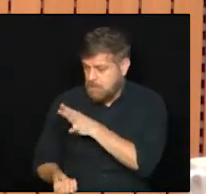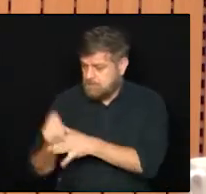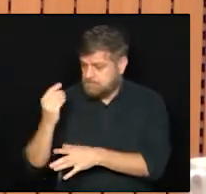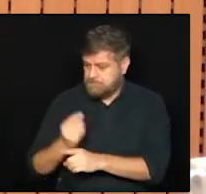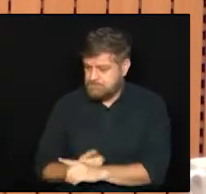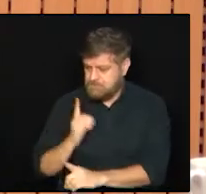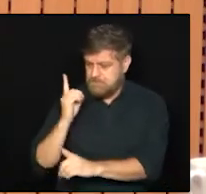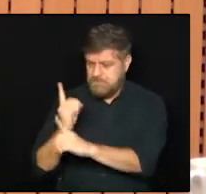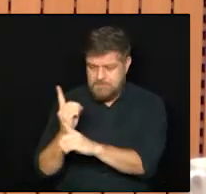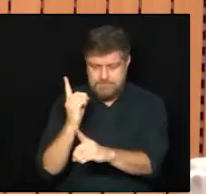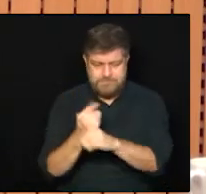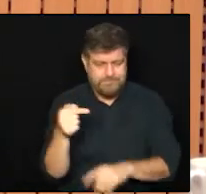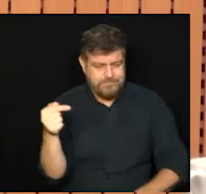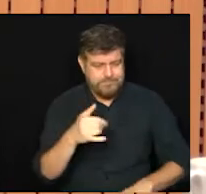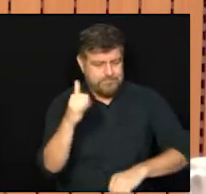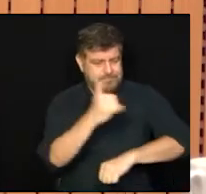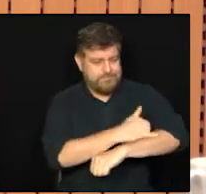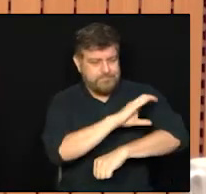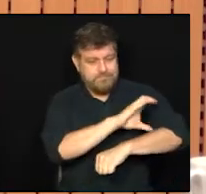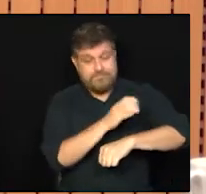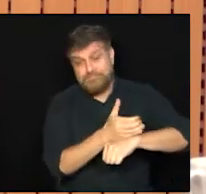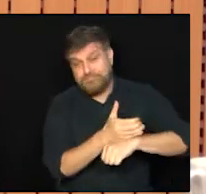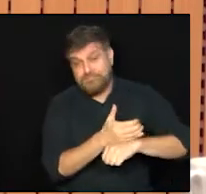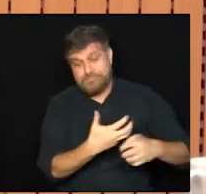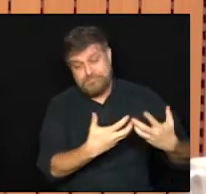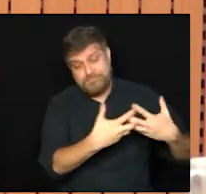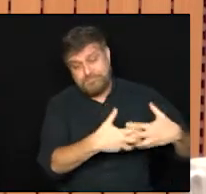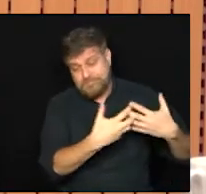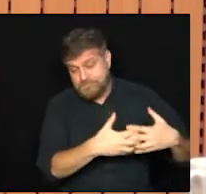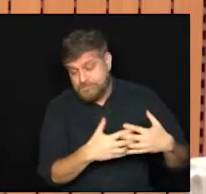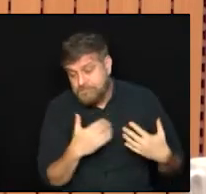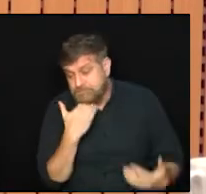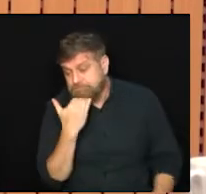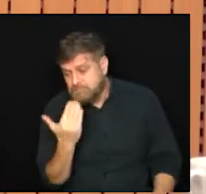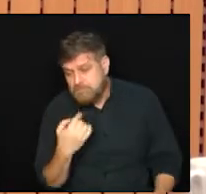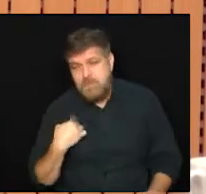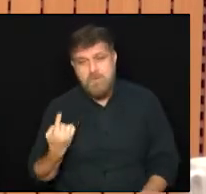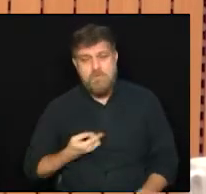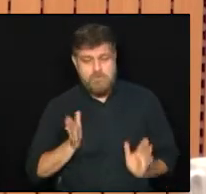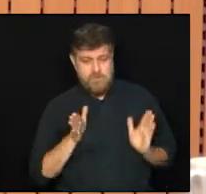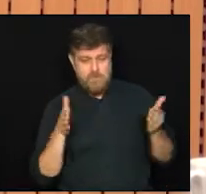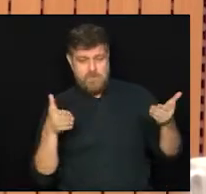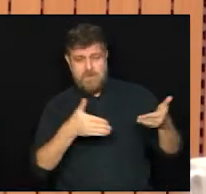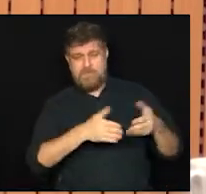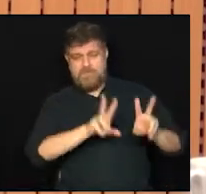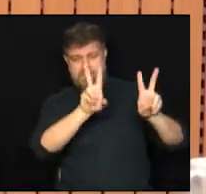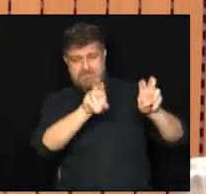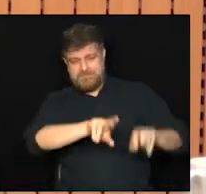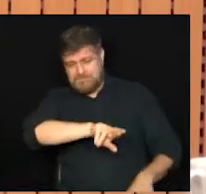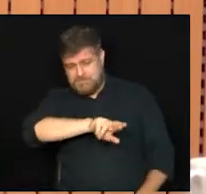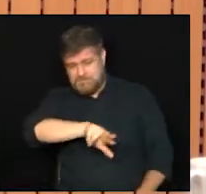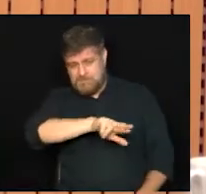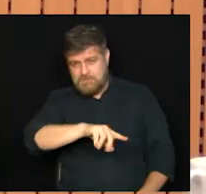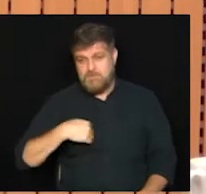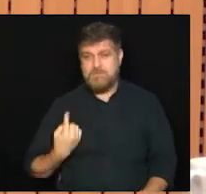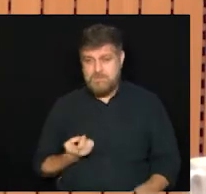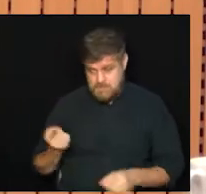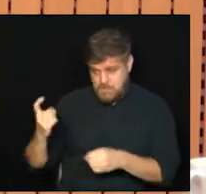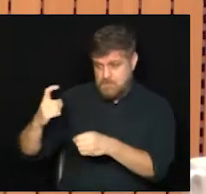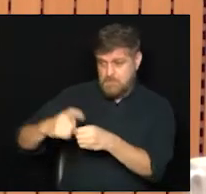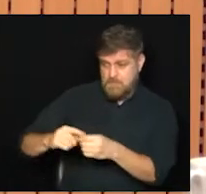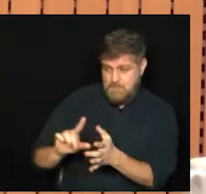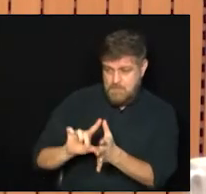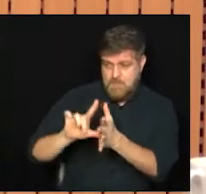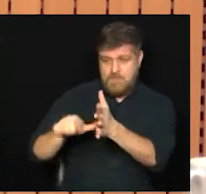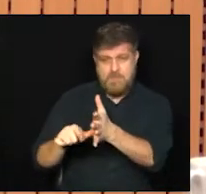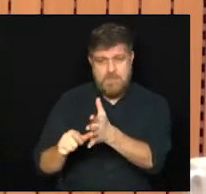não está conseguindo cumprir esse papel, mas não é para a gente discutir isso agora. Eu acho que é um assunto que a gente pode voltar